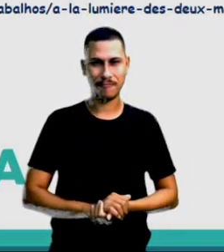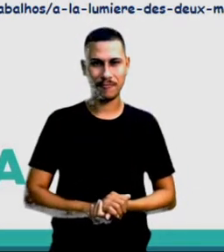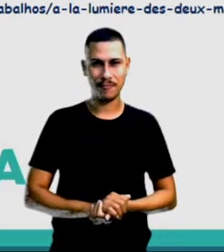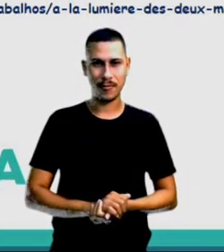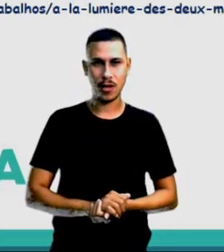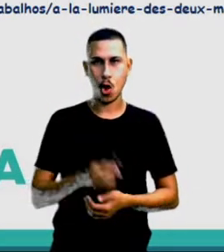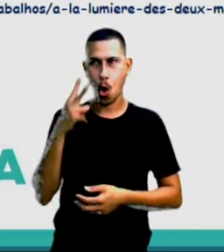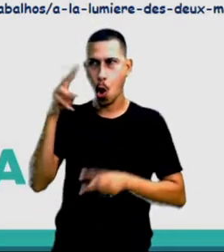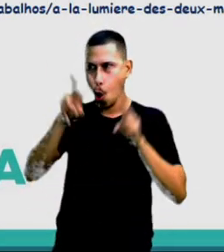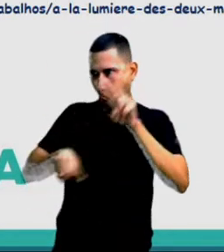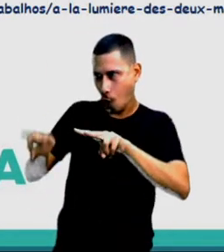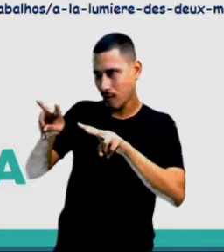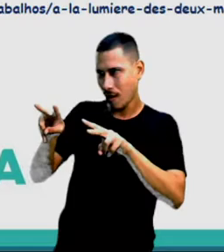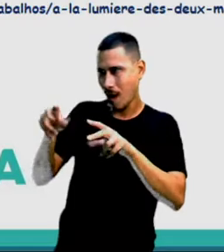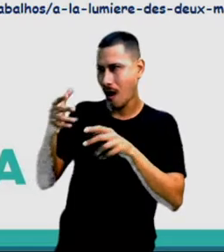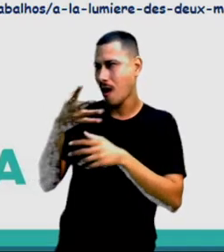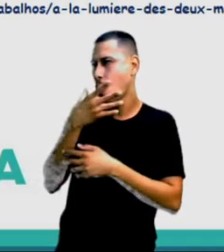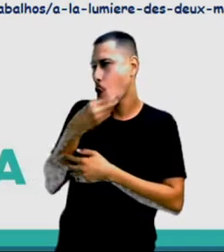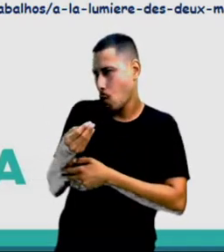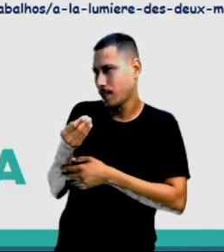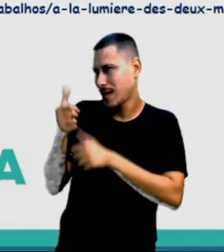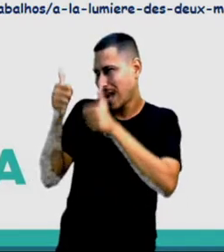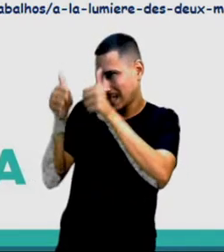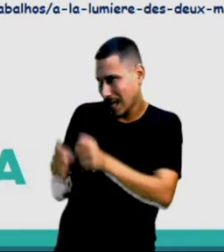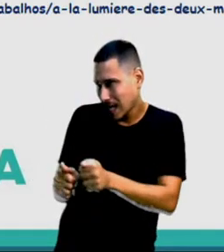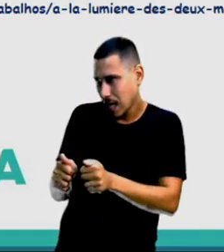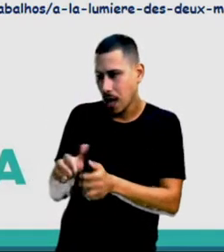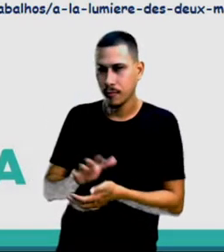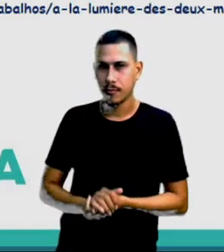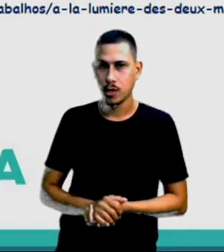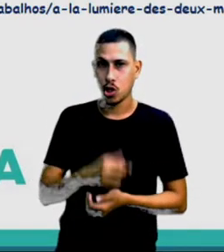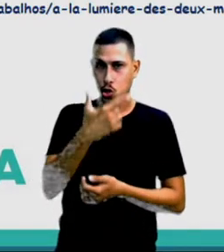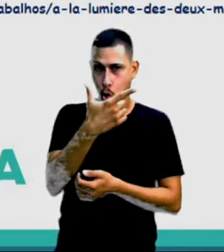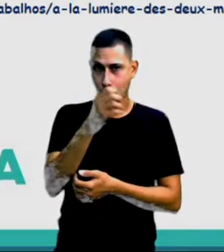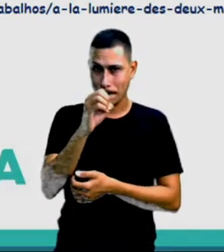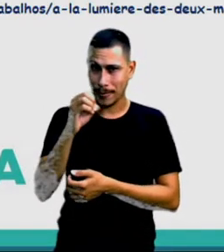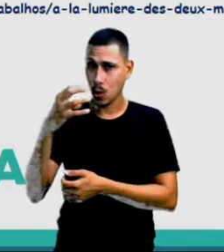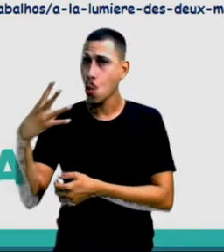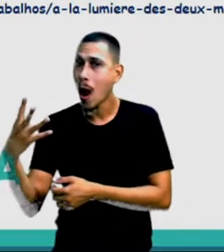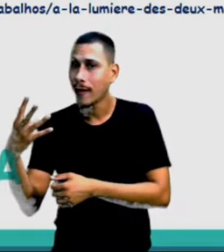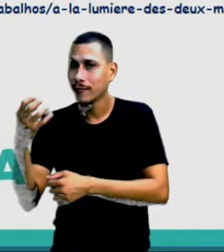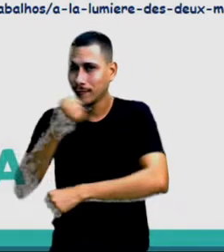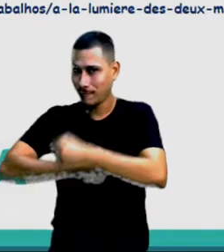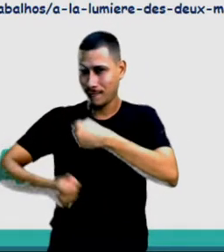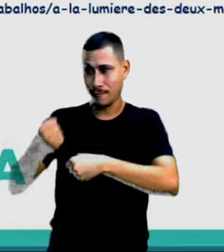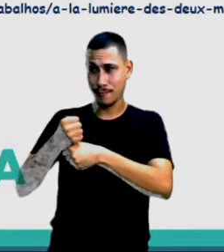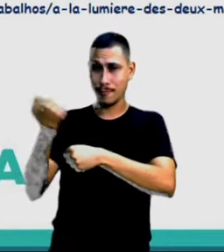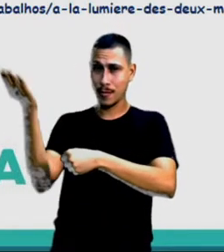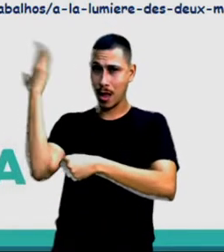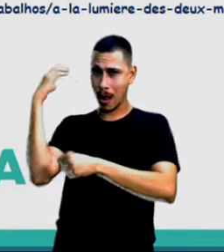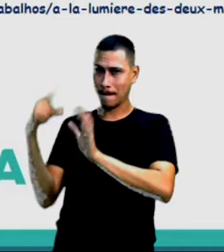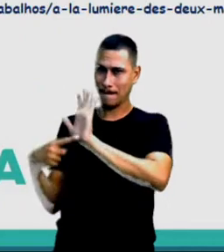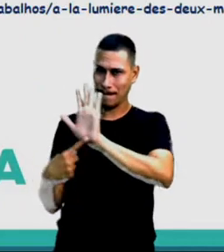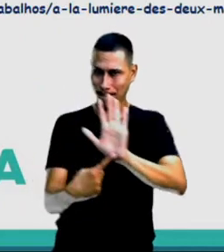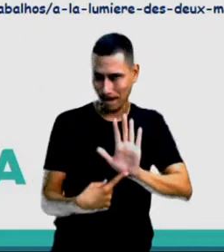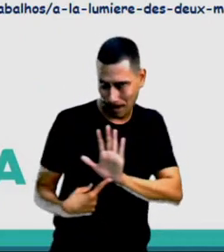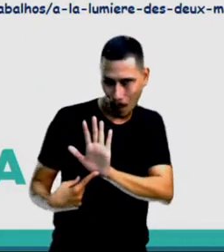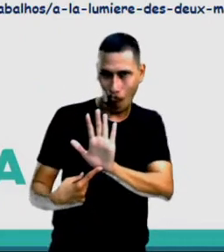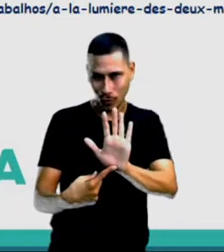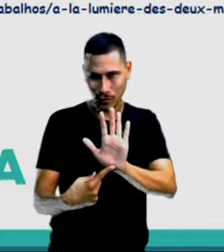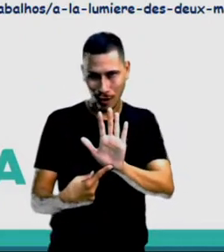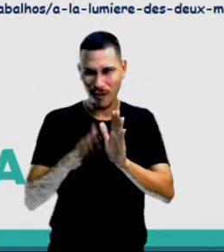Aqui está ele, né? Convidado em 2004 pelo Louvre para realizar uma obra para exposição